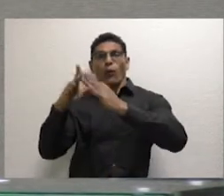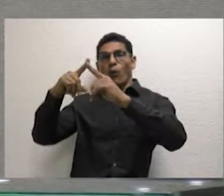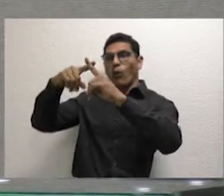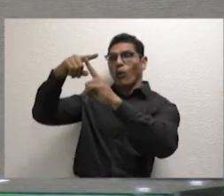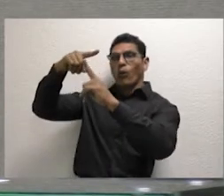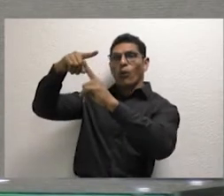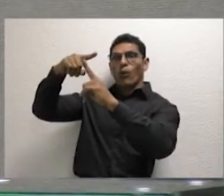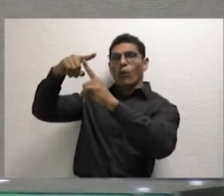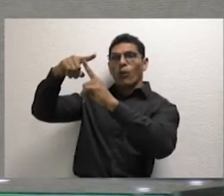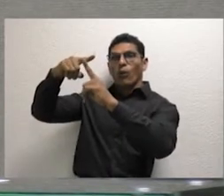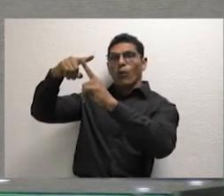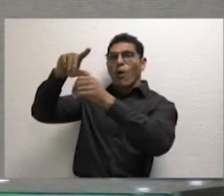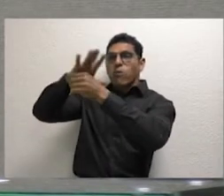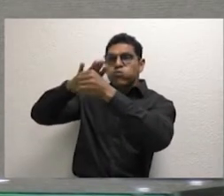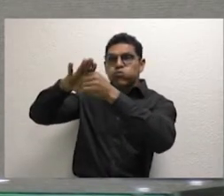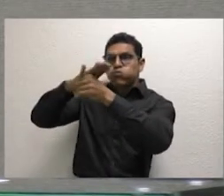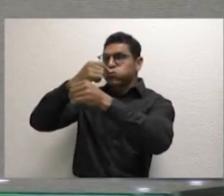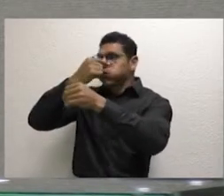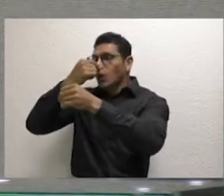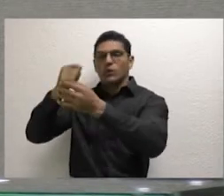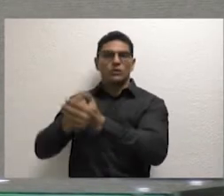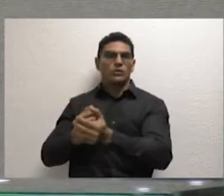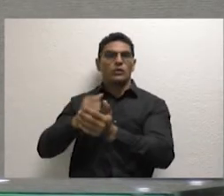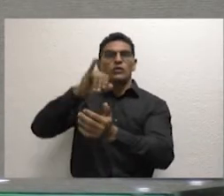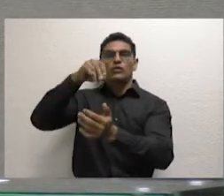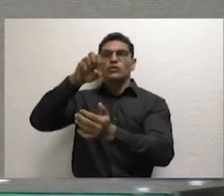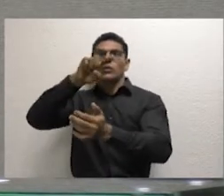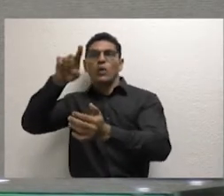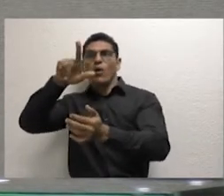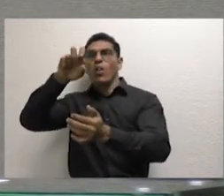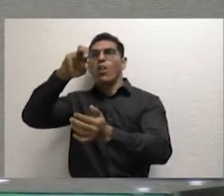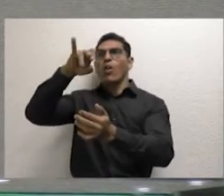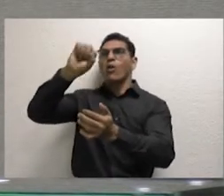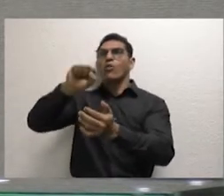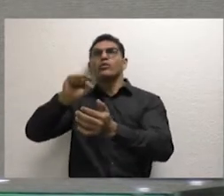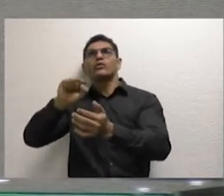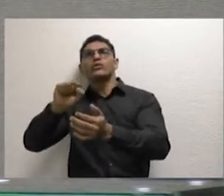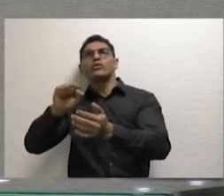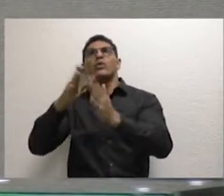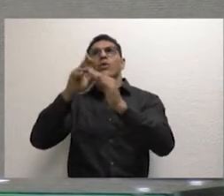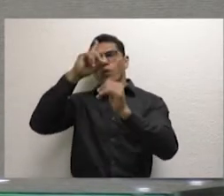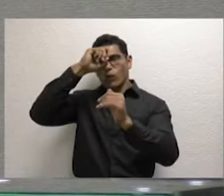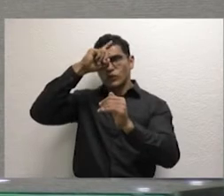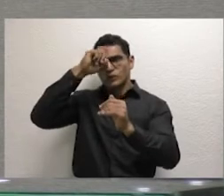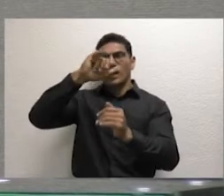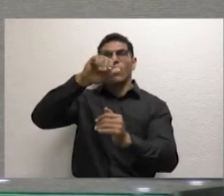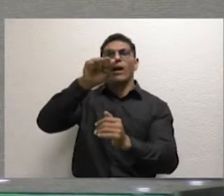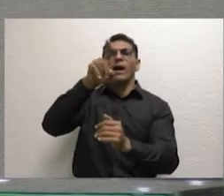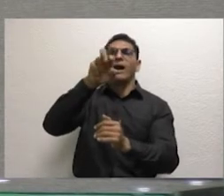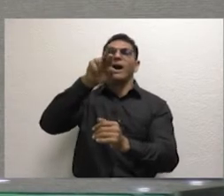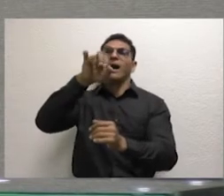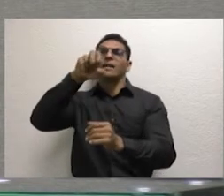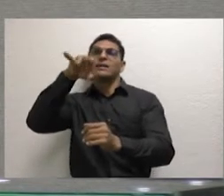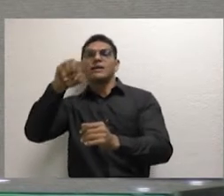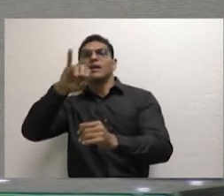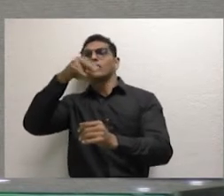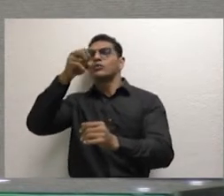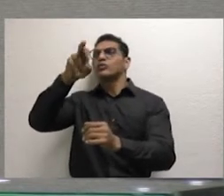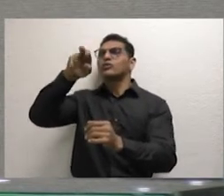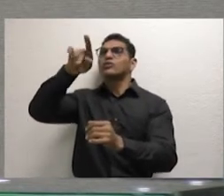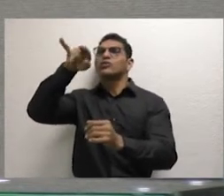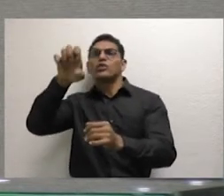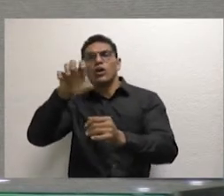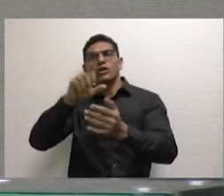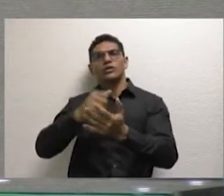agosto o pronto-socorro João Lúcio o pronto-socorro hospital pronto-socorro todos os pronto-socorro da cidade